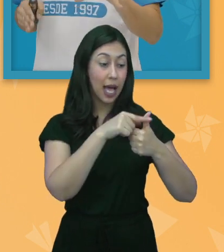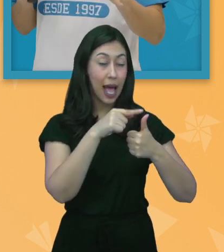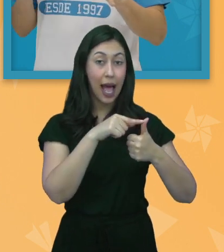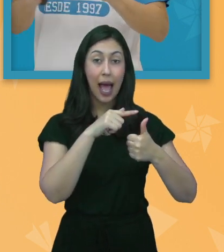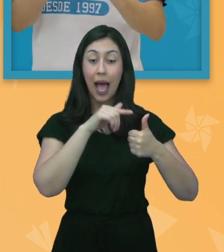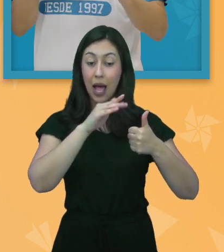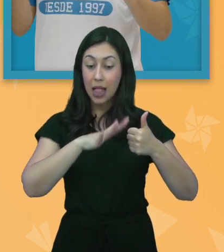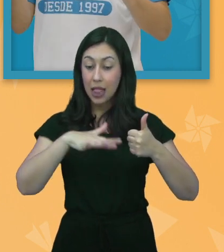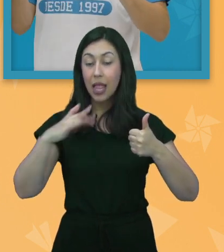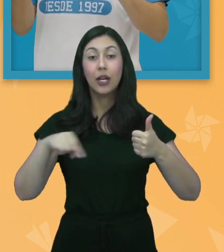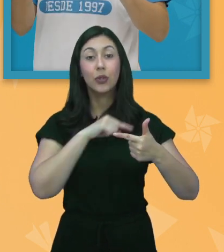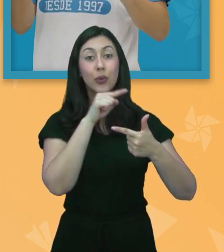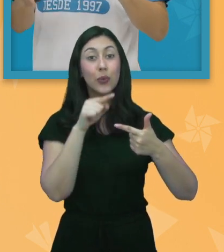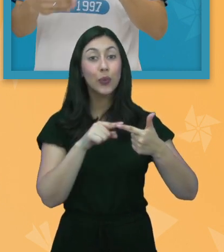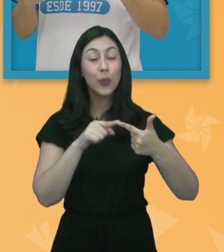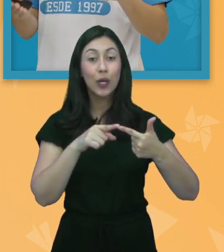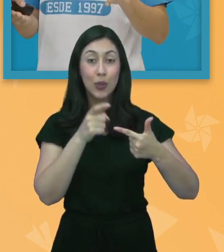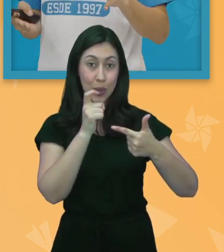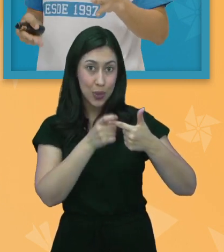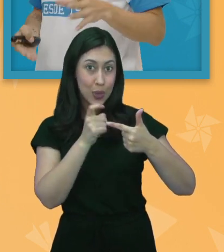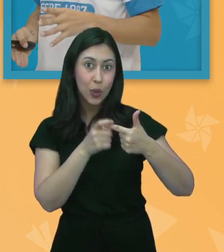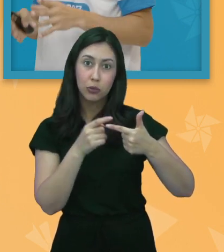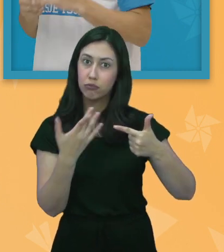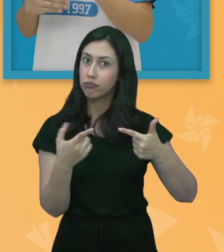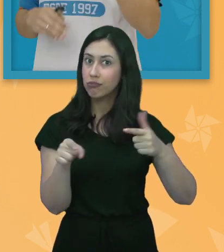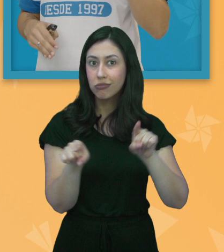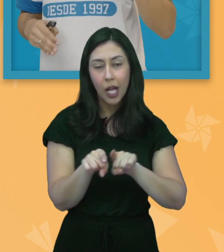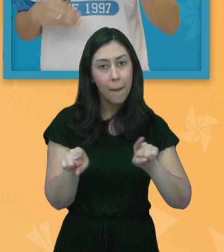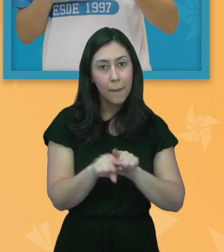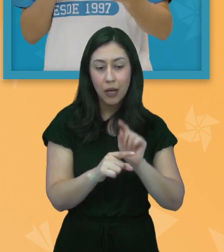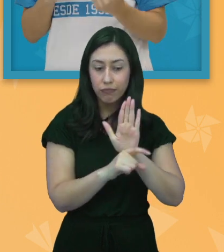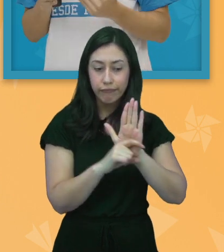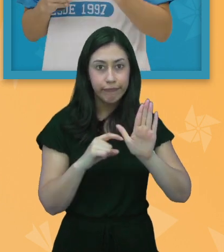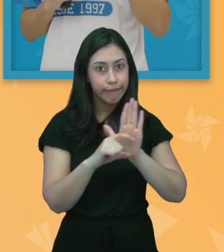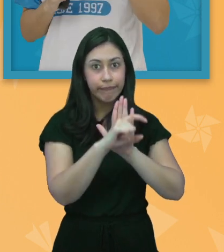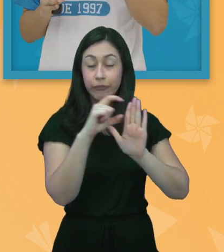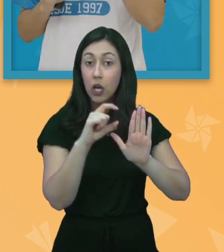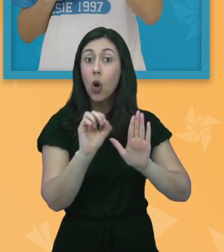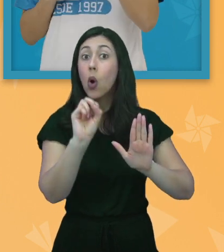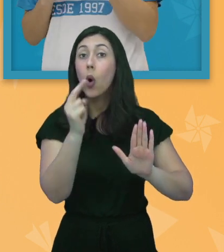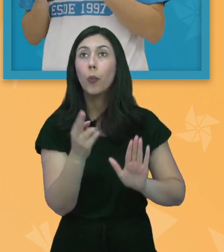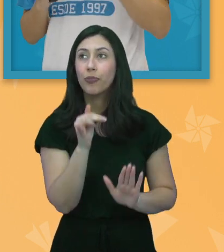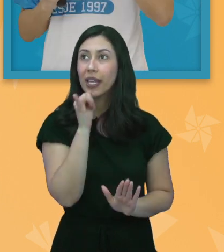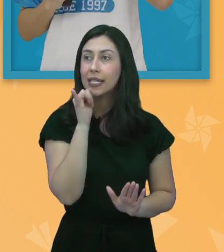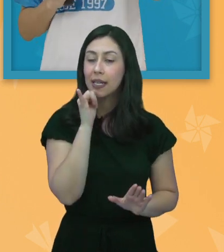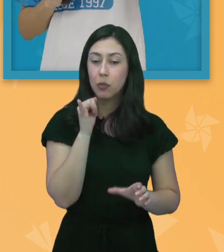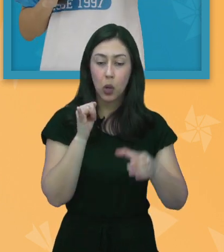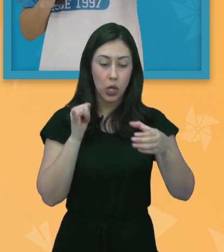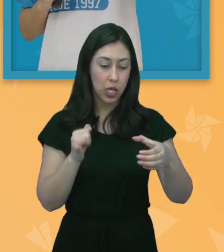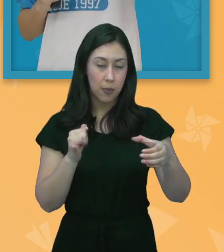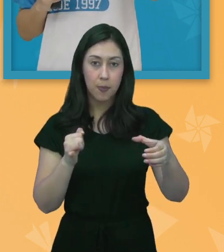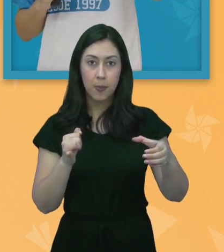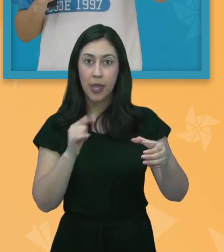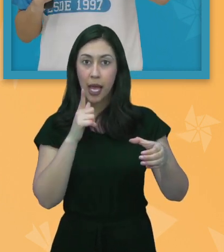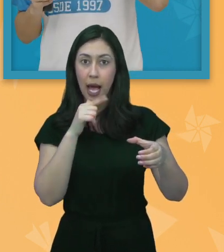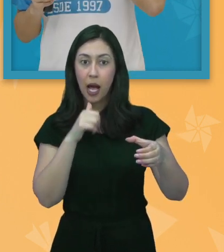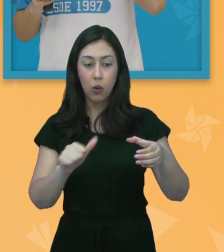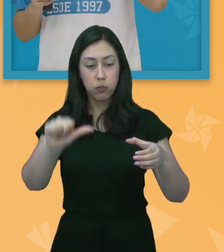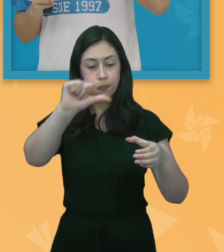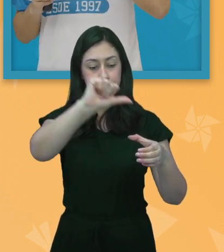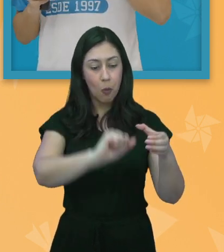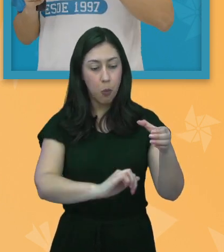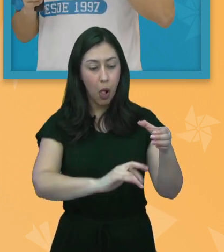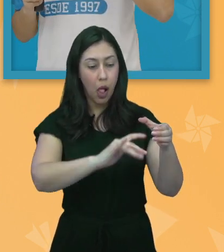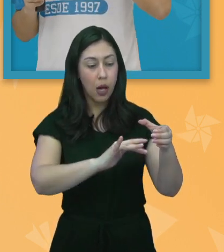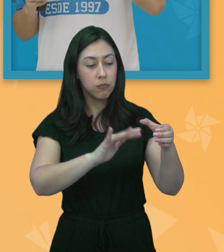físicos diferentes, e isso daí constitui um sistema bifásico, dependendo se você considerar, inclusive, um copo fechado. Você pode ali falar que tem